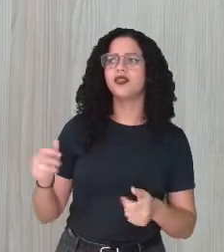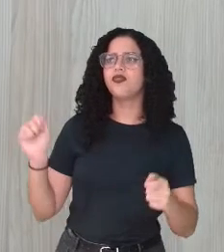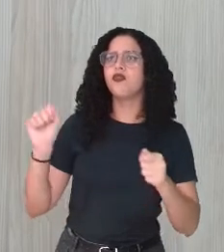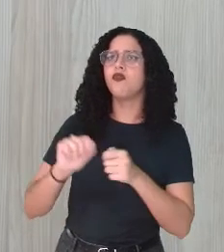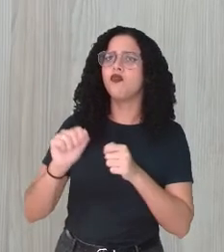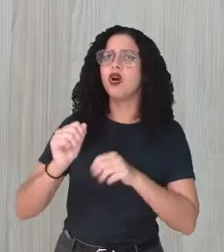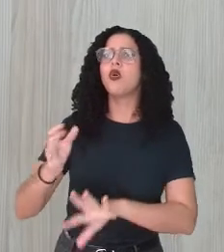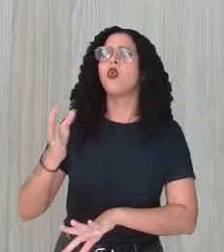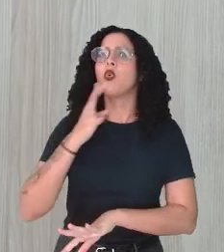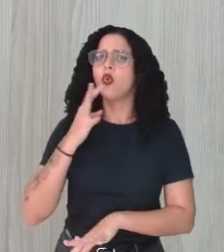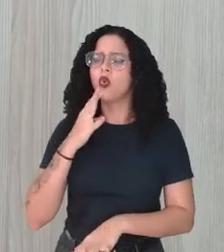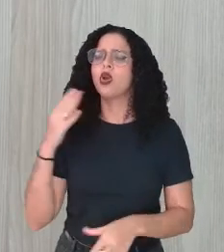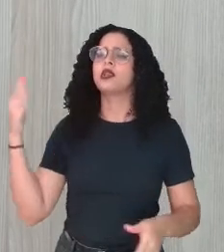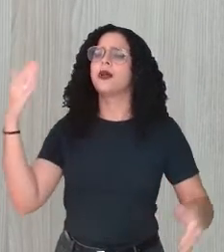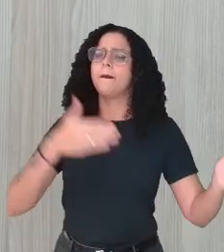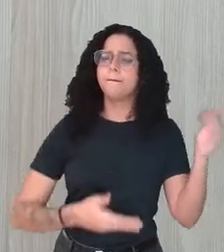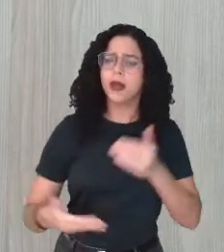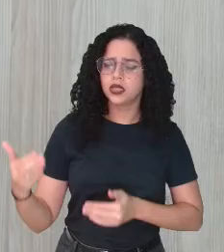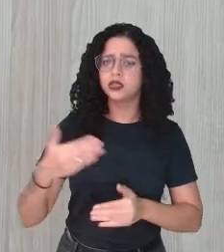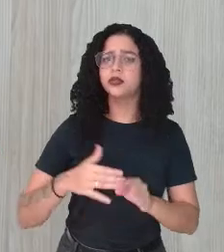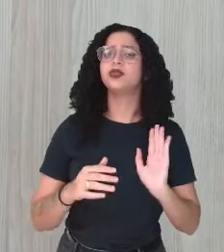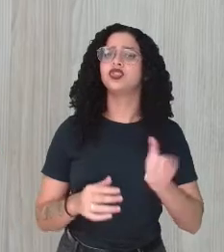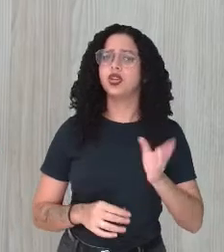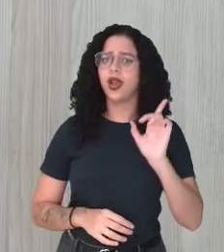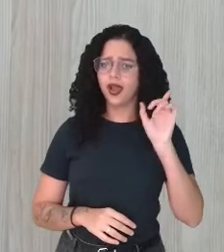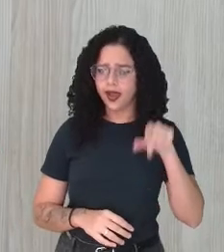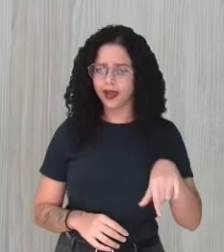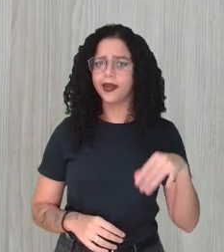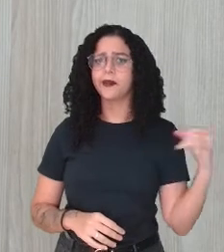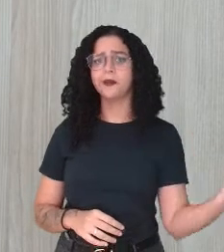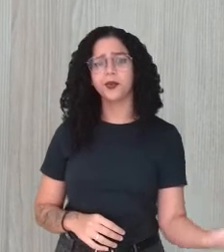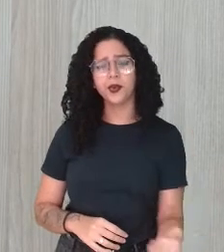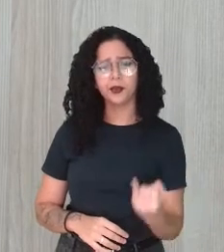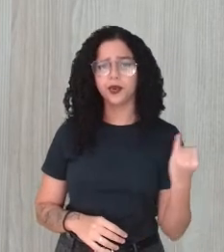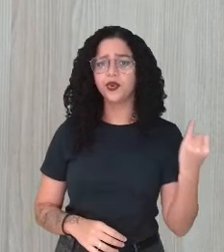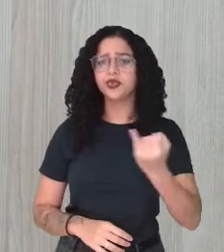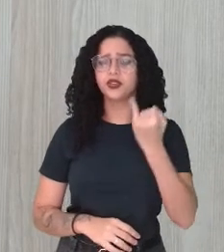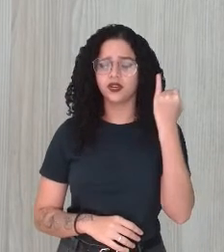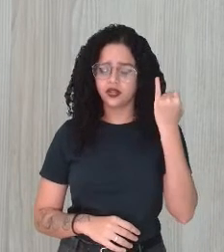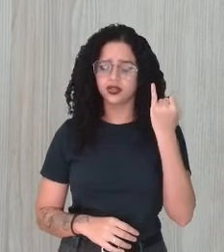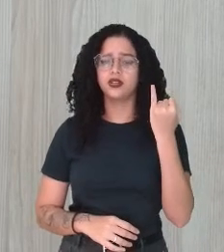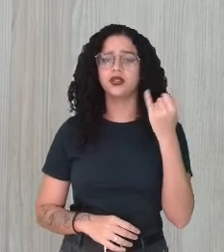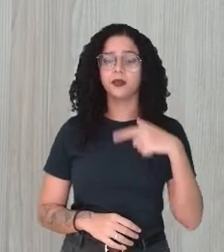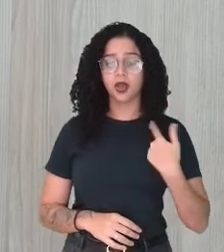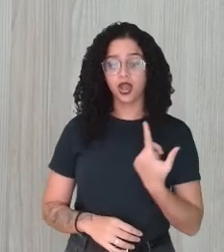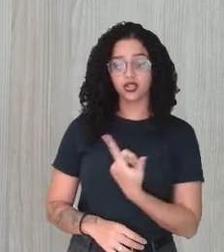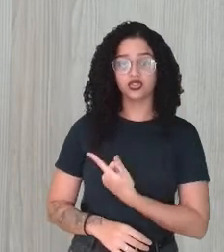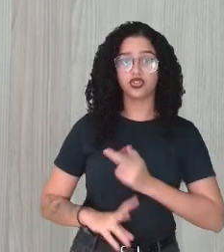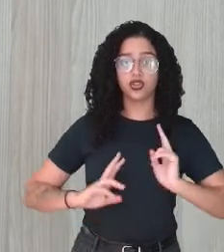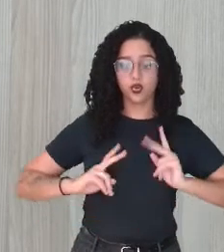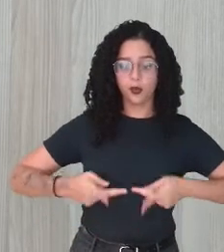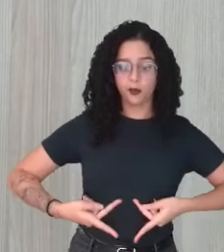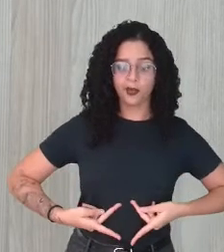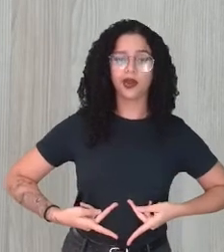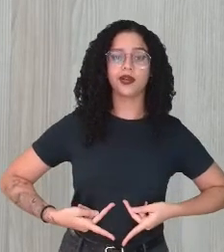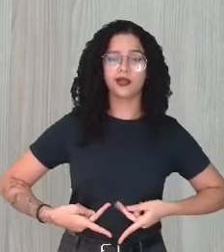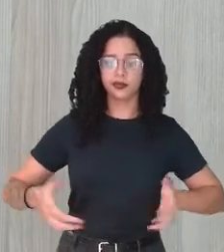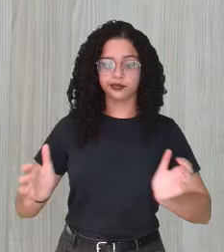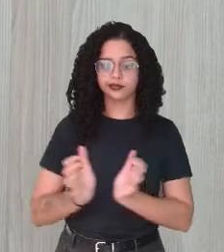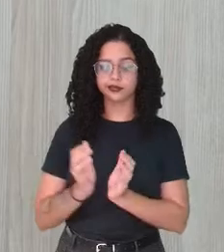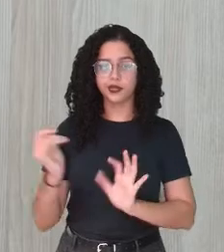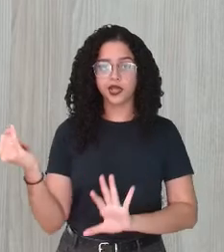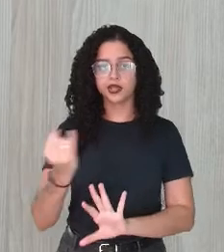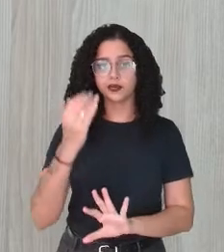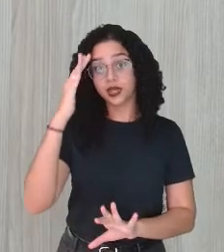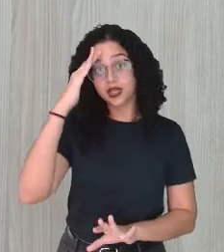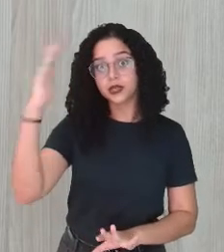gente conhece, participa, isso já é um fator muito importante para a gente, enquanto coletivo,